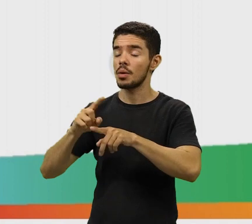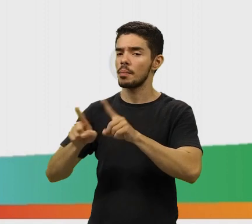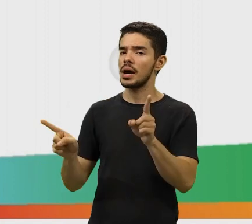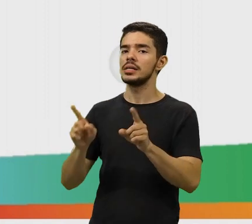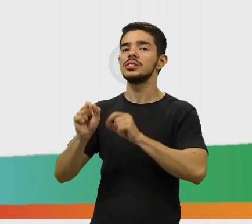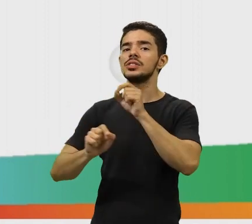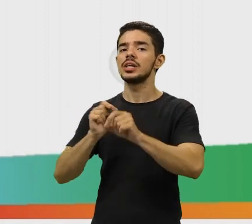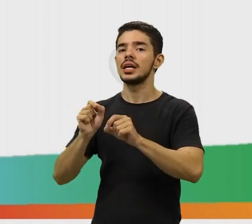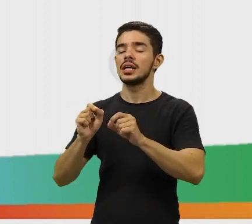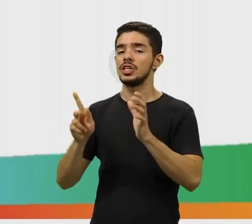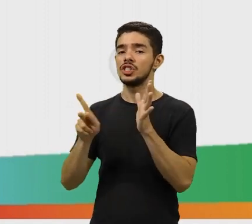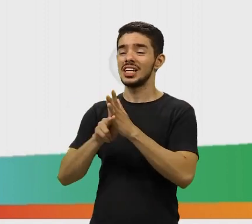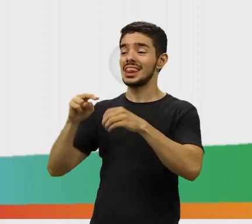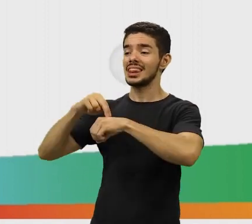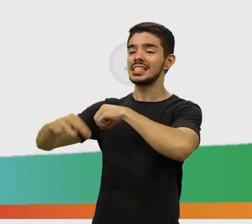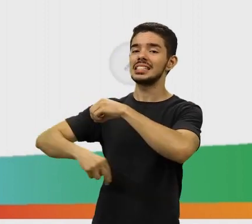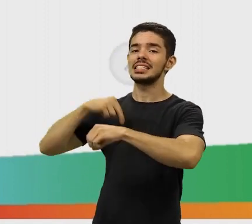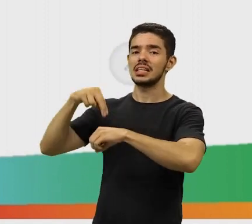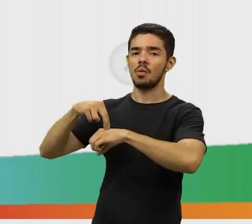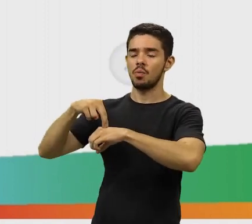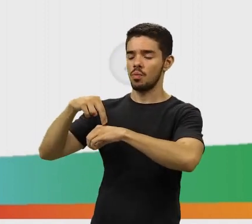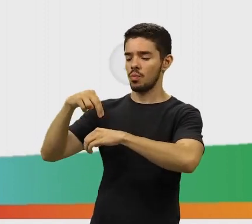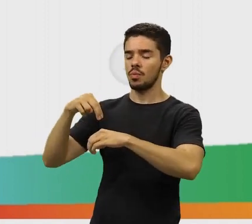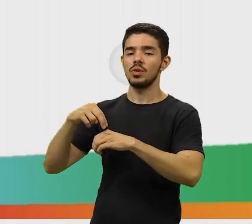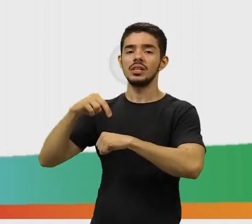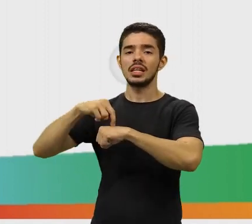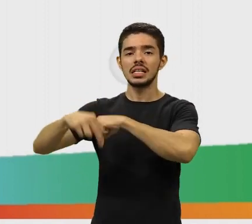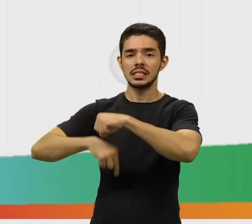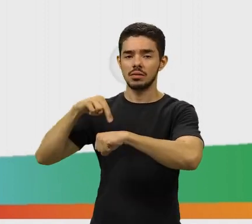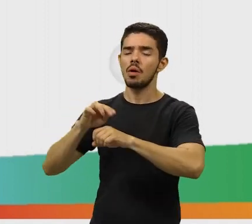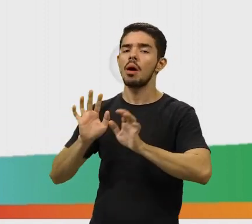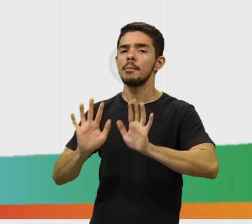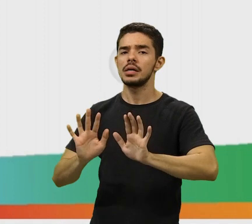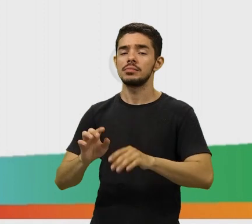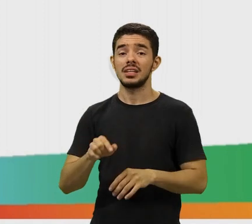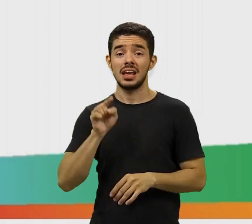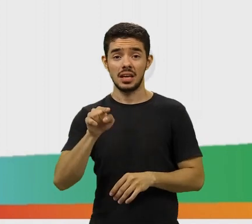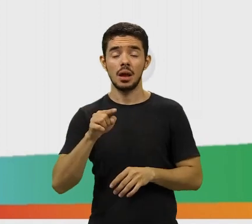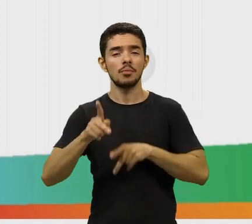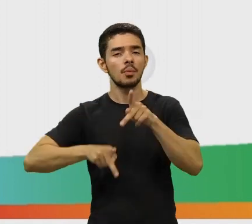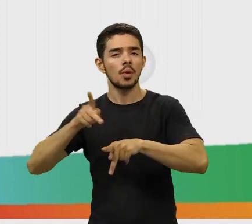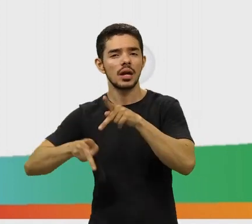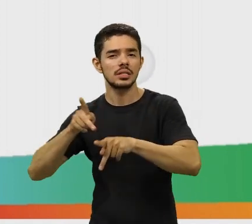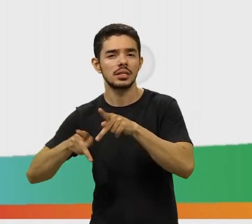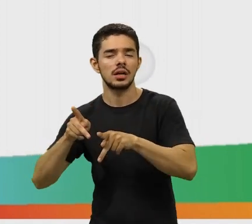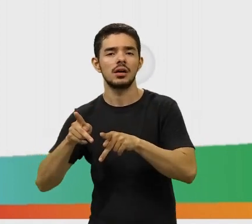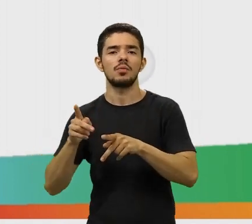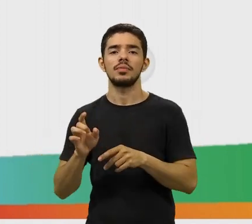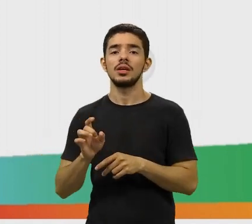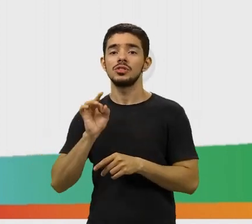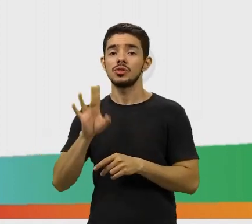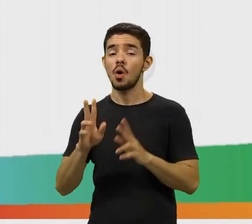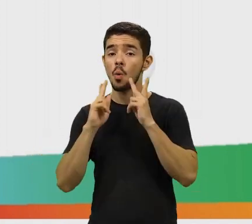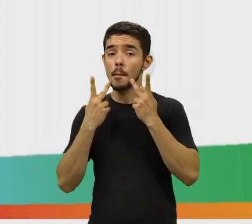população só que de nacionalidades, certo? Quando nós falamos de população, nós não devemos abordar apenas